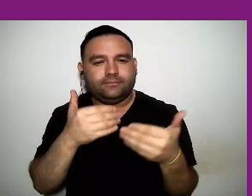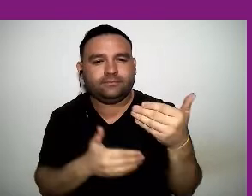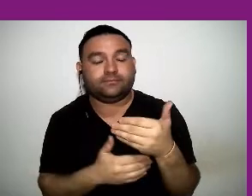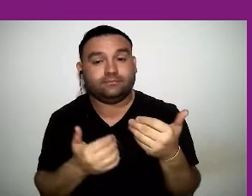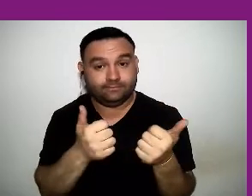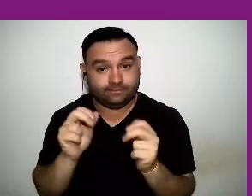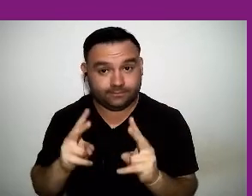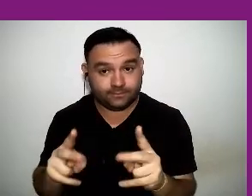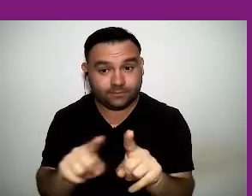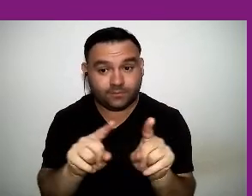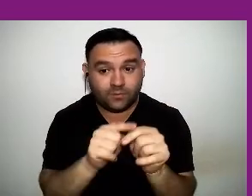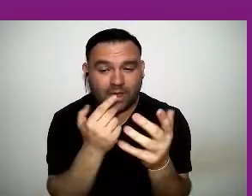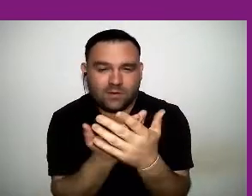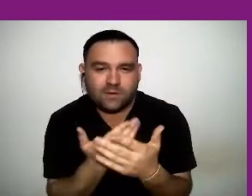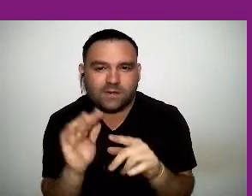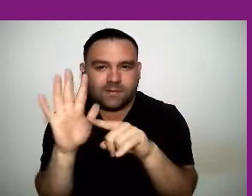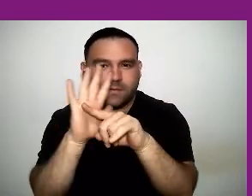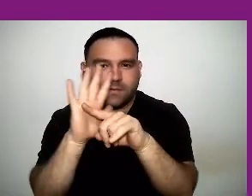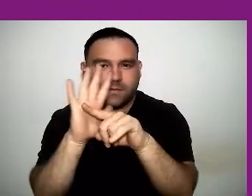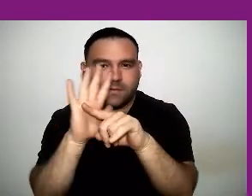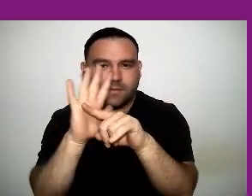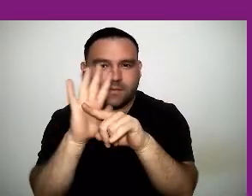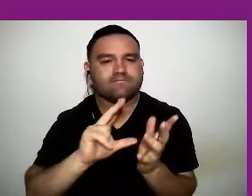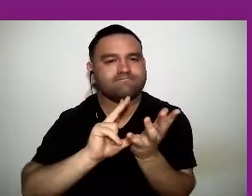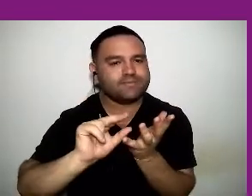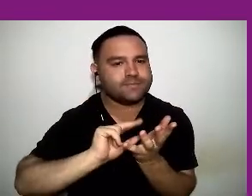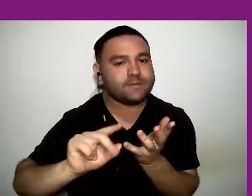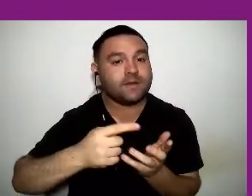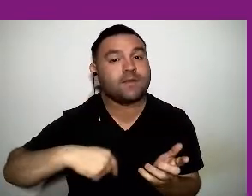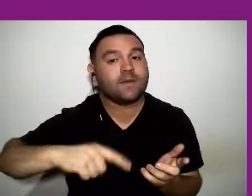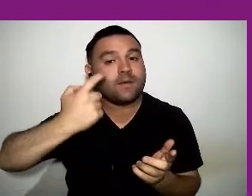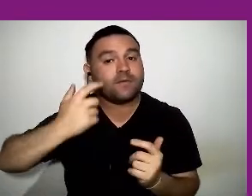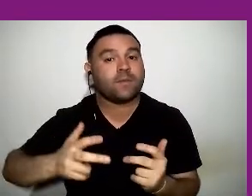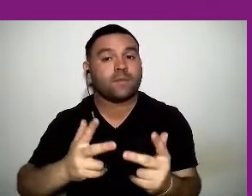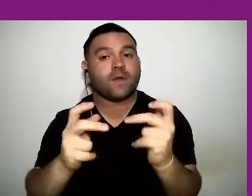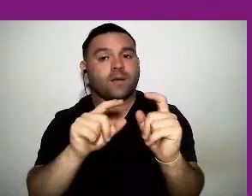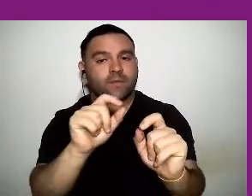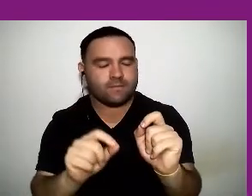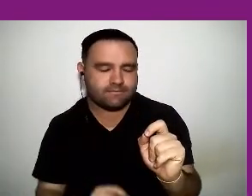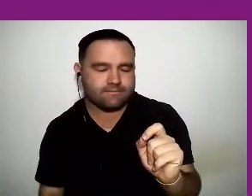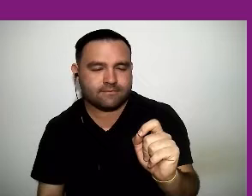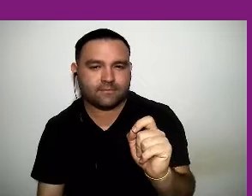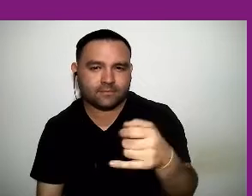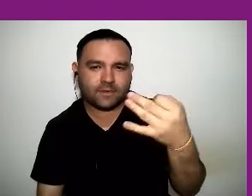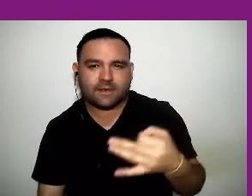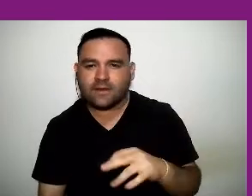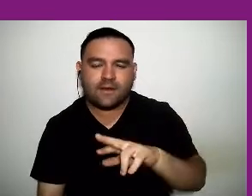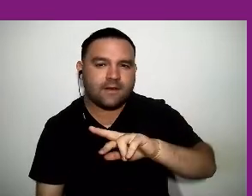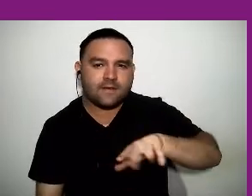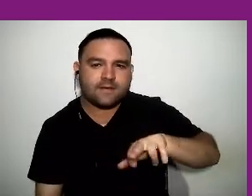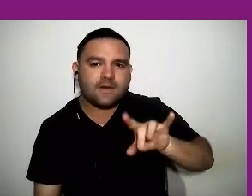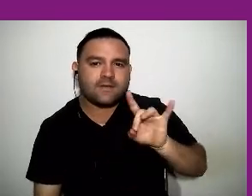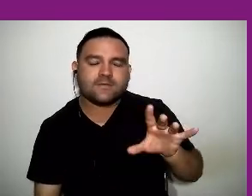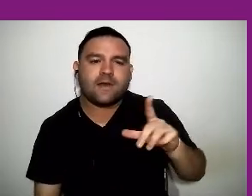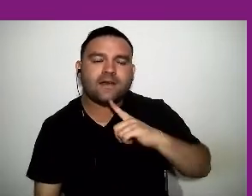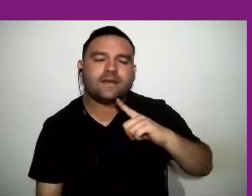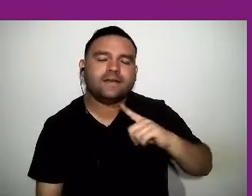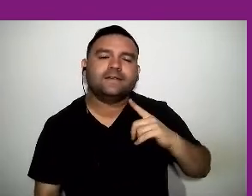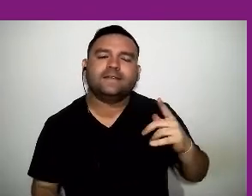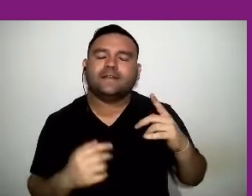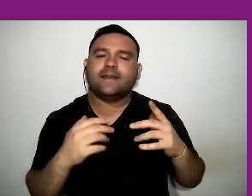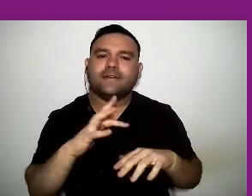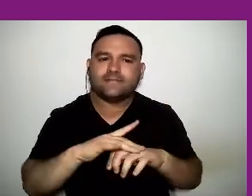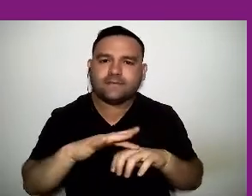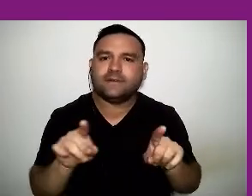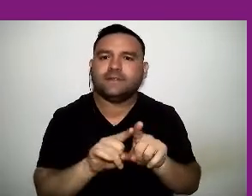Bem, nesse estudo que nós publicamos, a gente viu que certamente não era só o processo inflamatório,